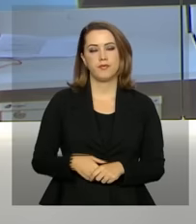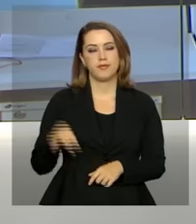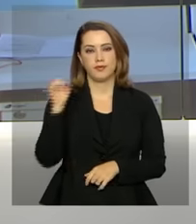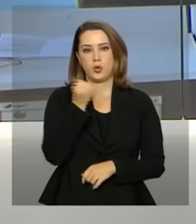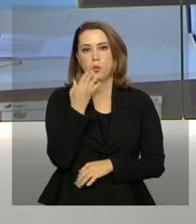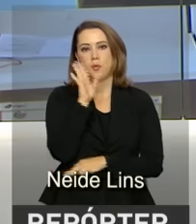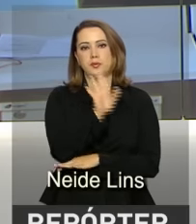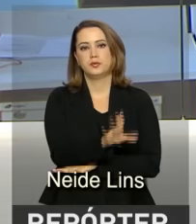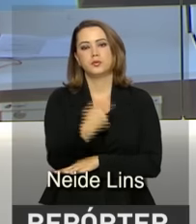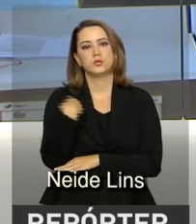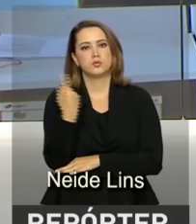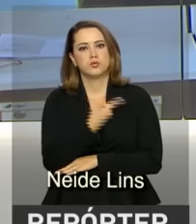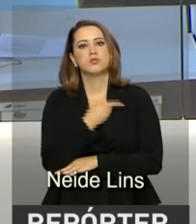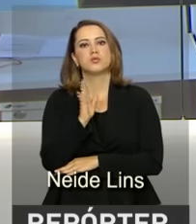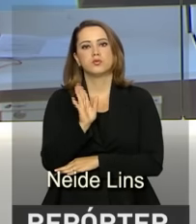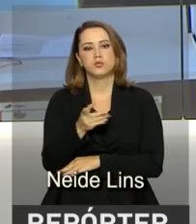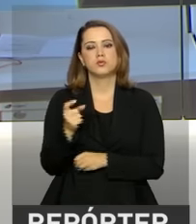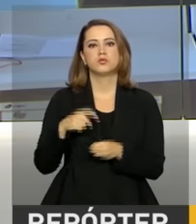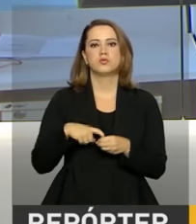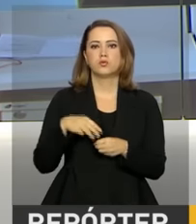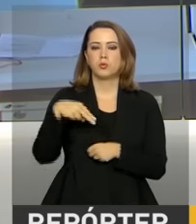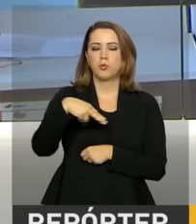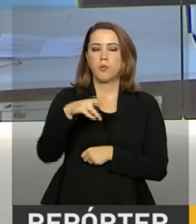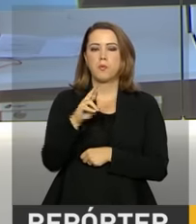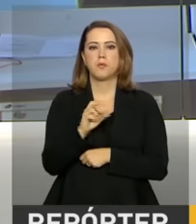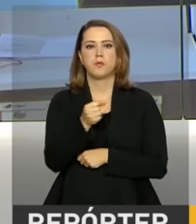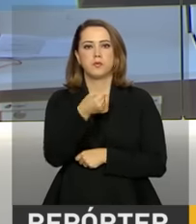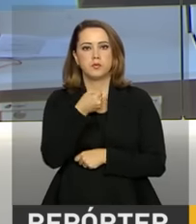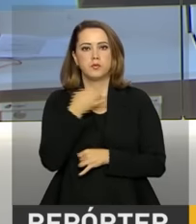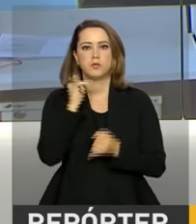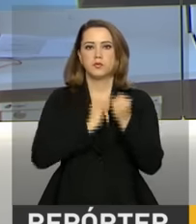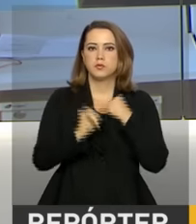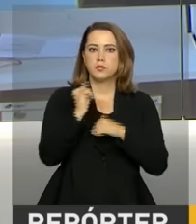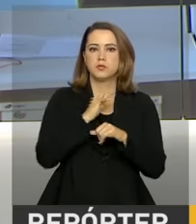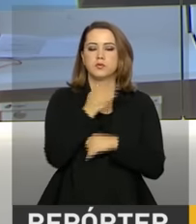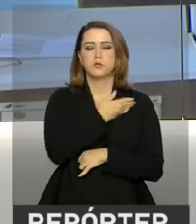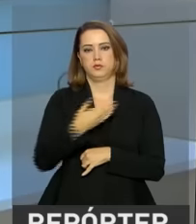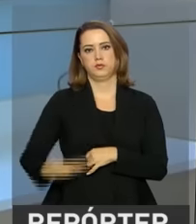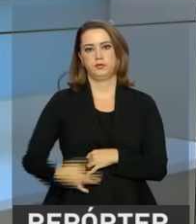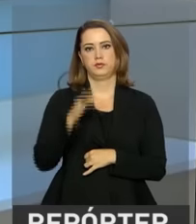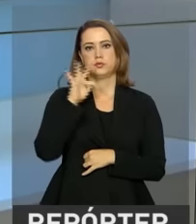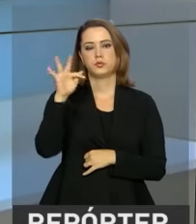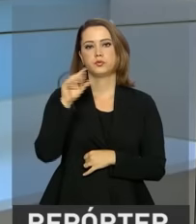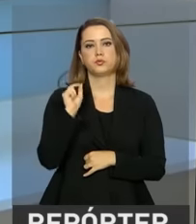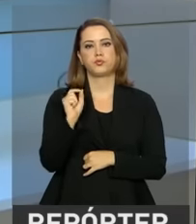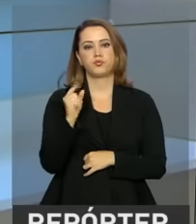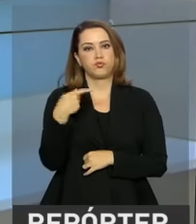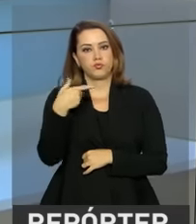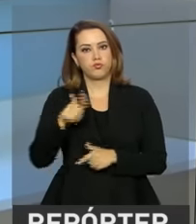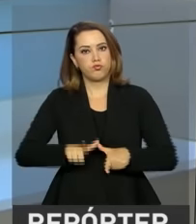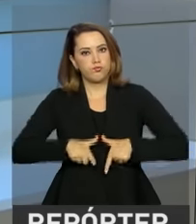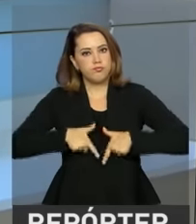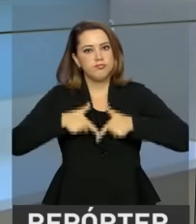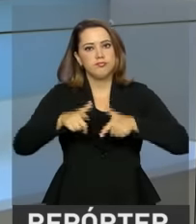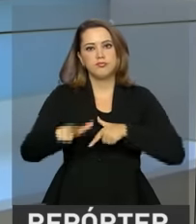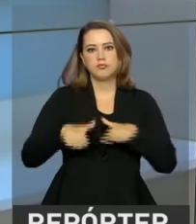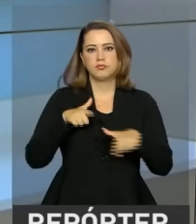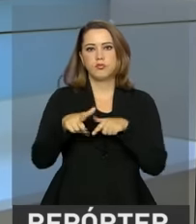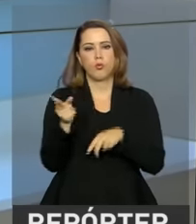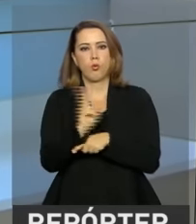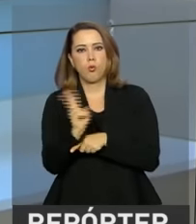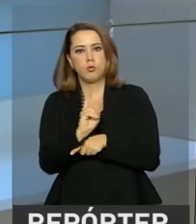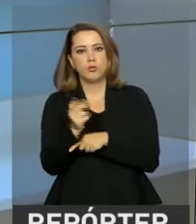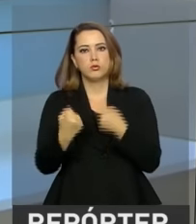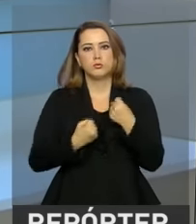Olá boa tarde estamos de volta com o repórter NBR e as notícias do governo federal uma força tarefa para vistoriar e